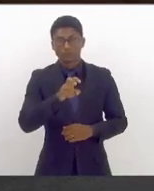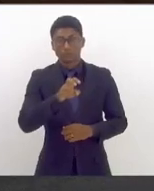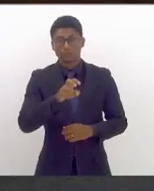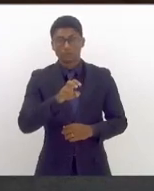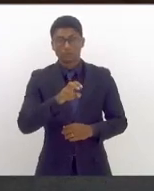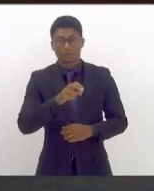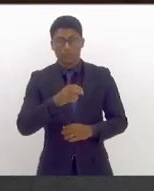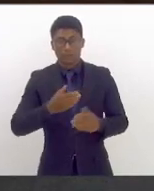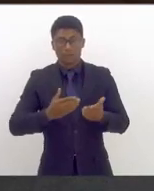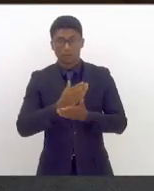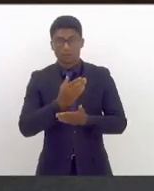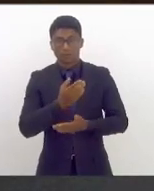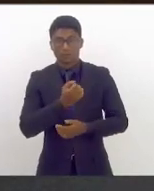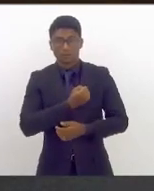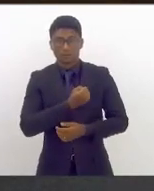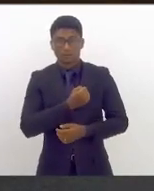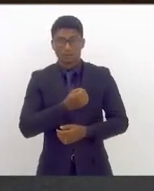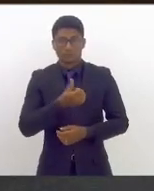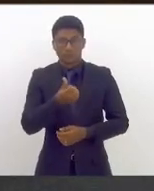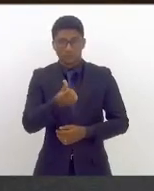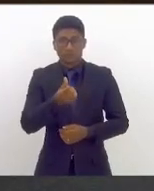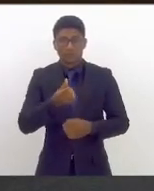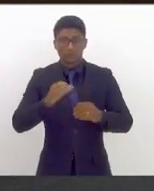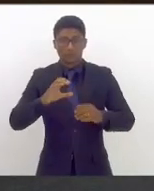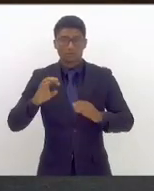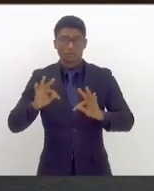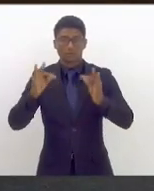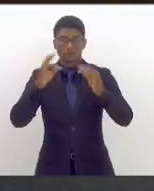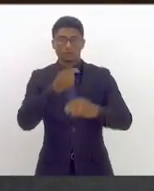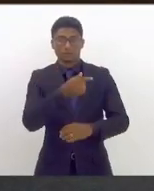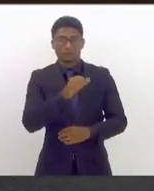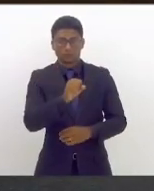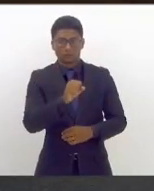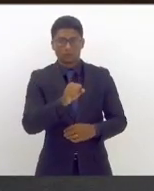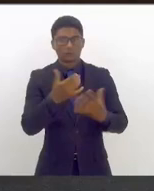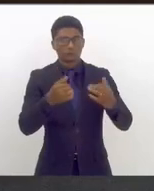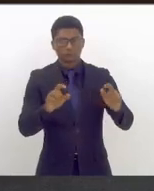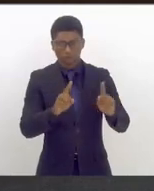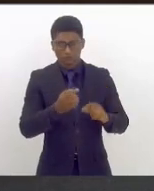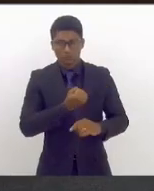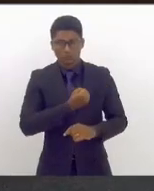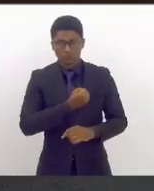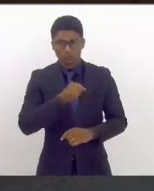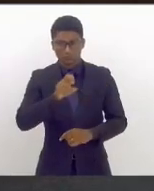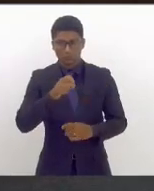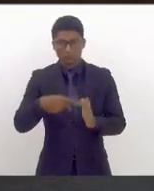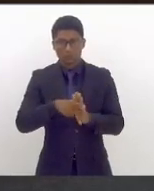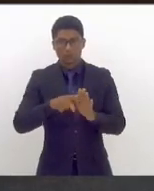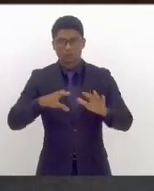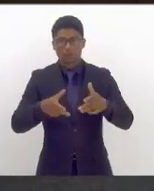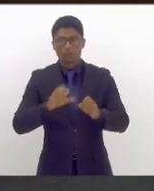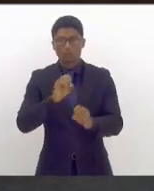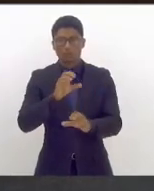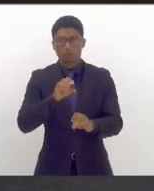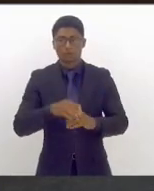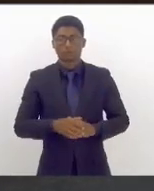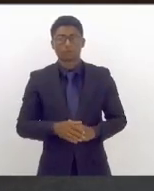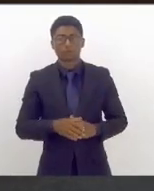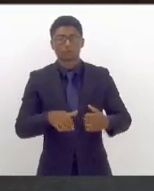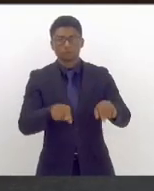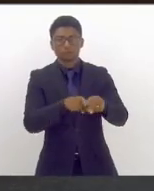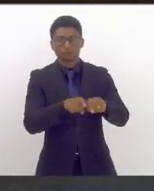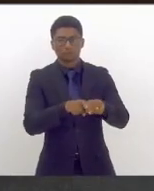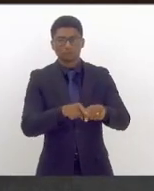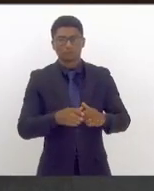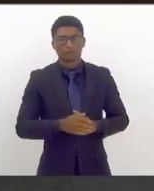emenda número 6 da comissão de ciência e tecnologia número 78 de plenário pela rejeição da emenda número 5 da comissão de Educação número 79 de plenário